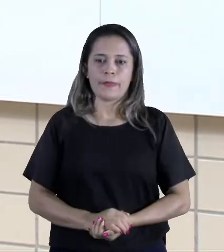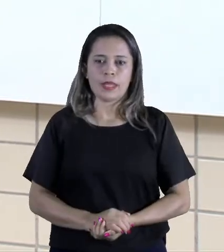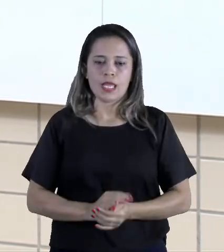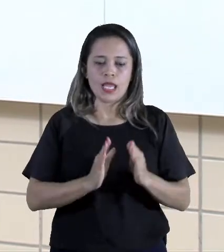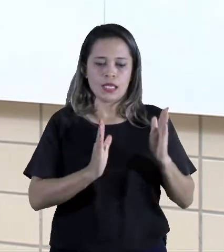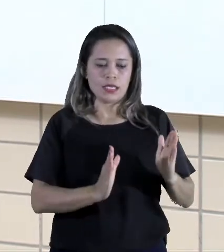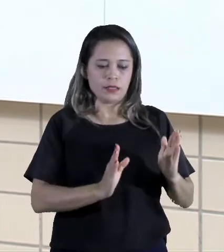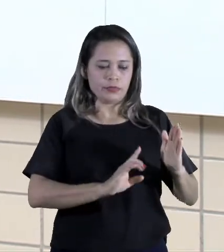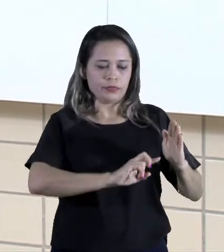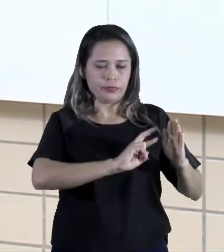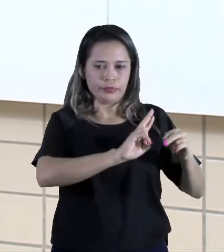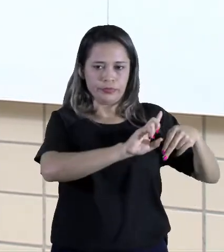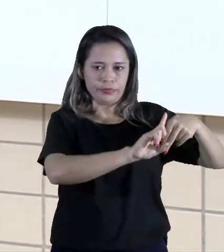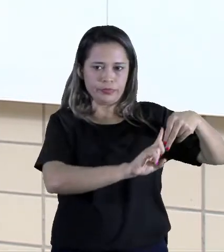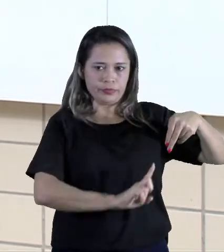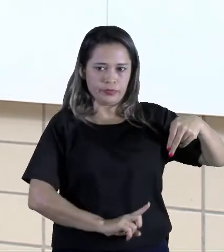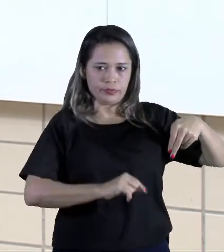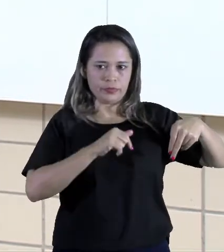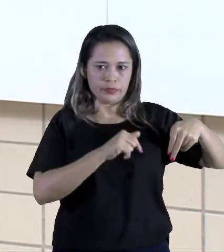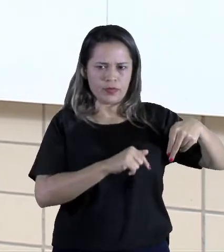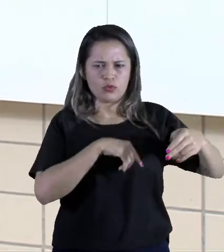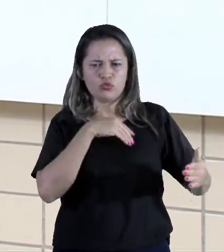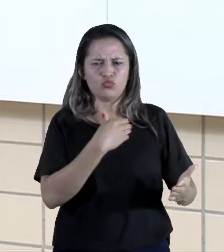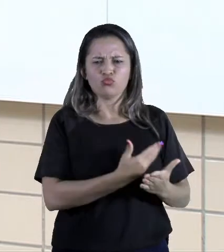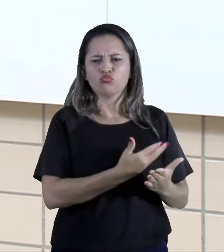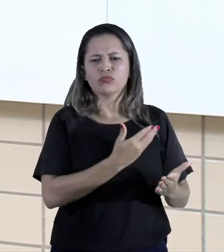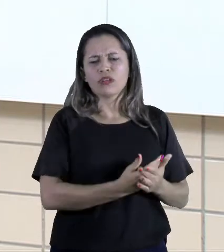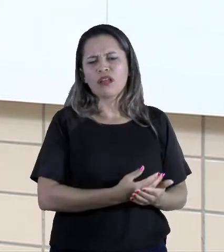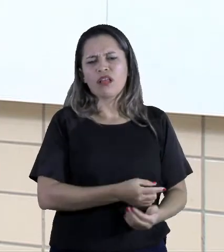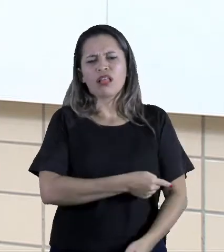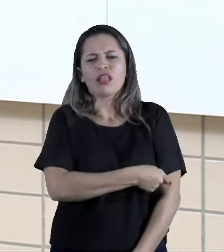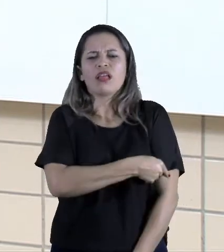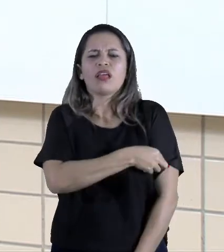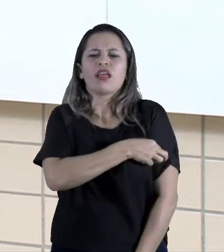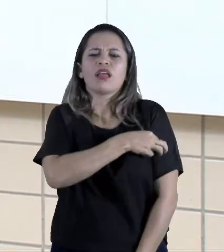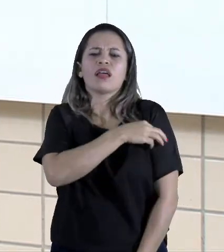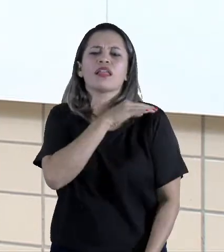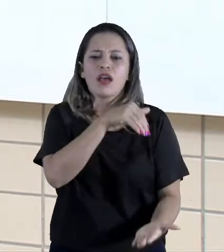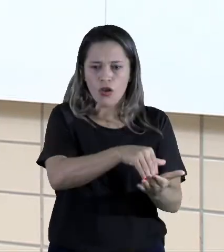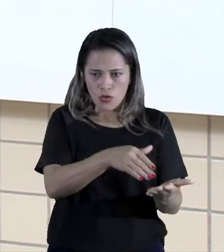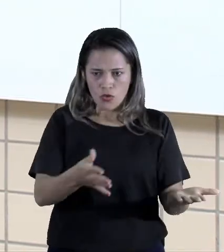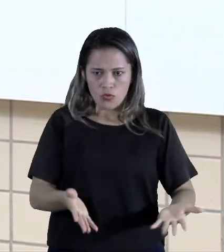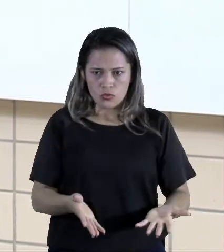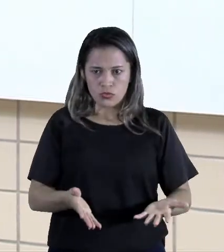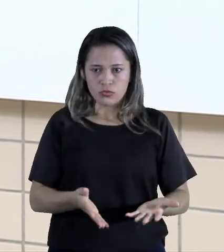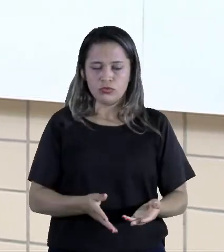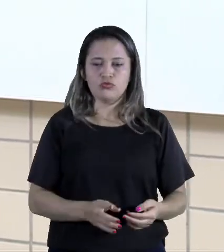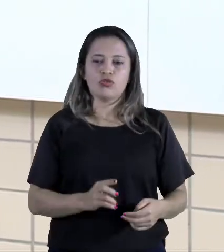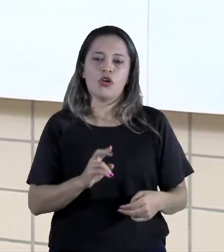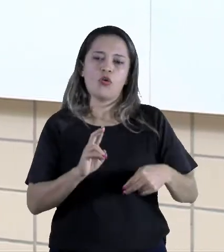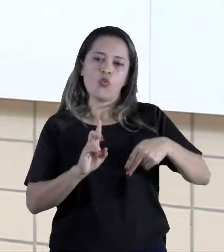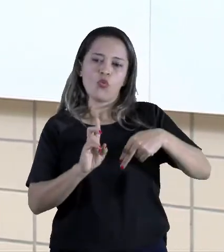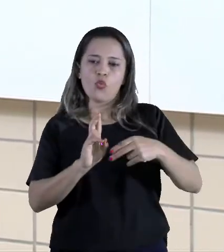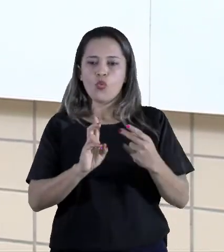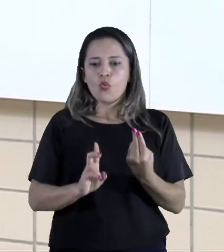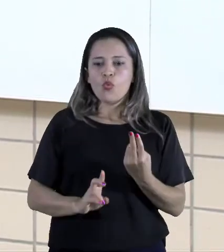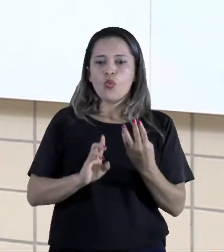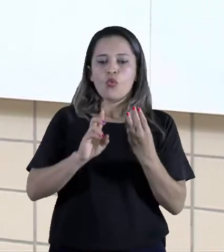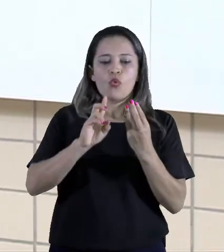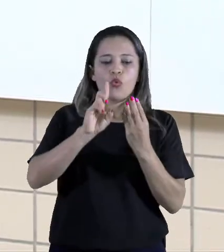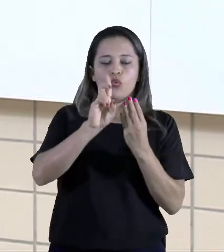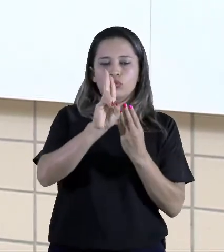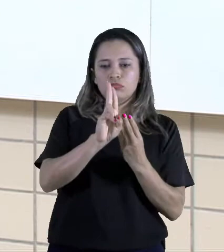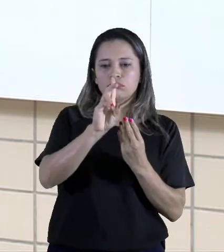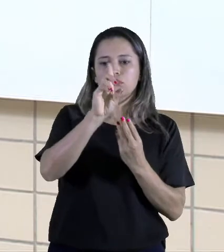inteira é o que você estudou desde o primeiro ano até hoje. As unidades, dezenas, centenas, e teria